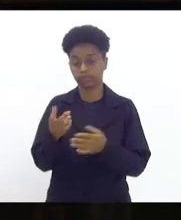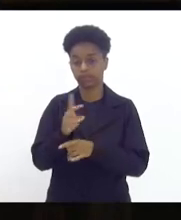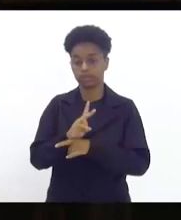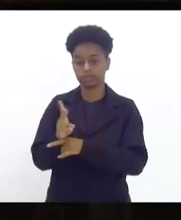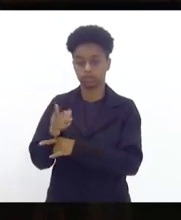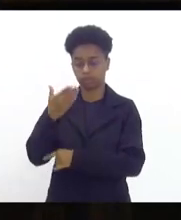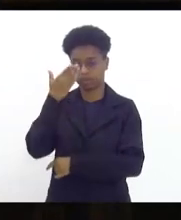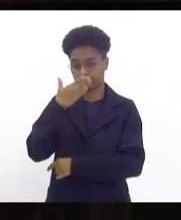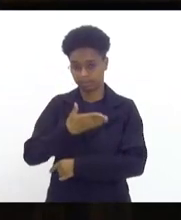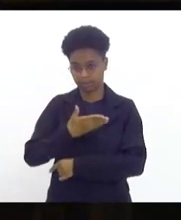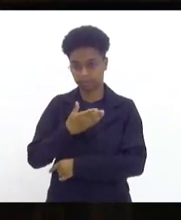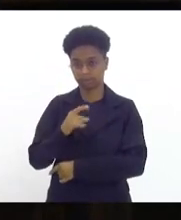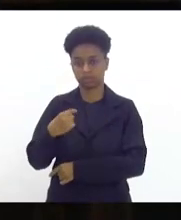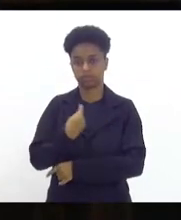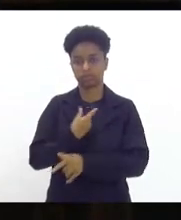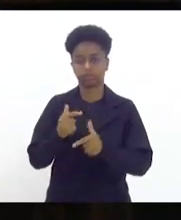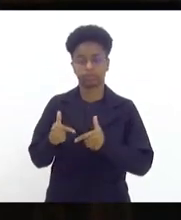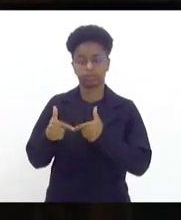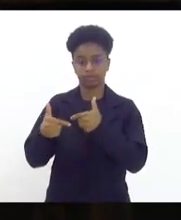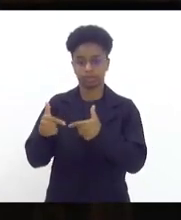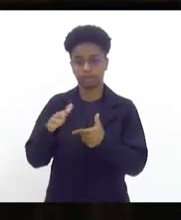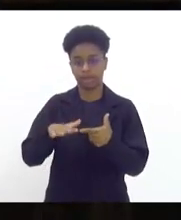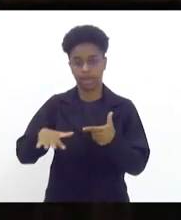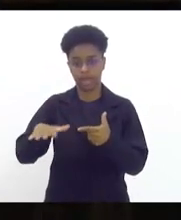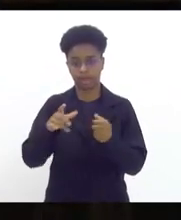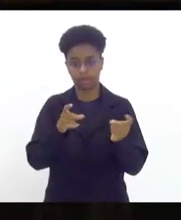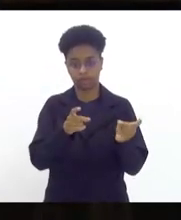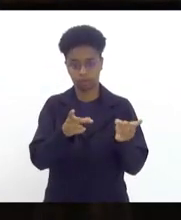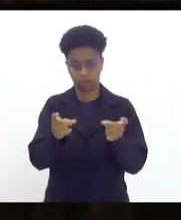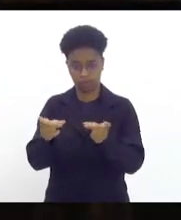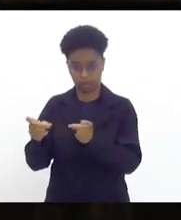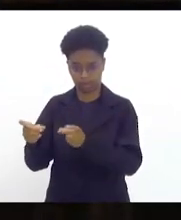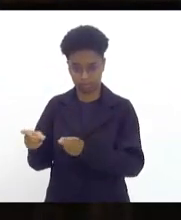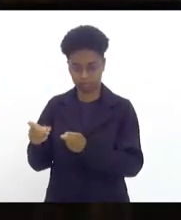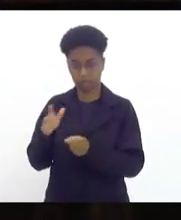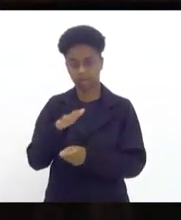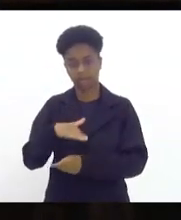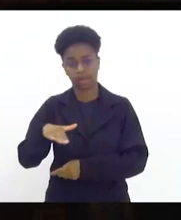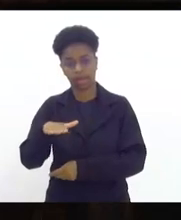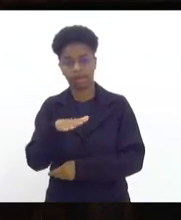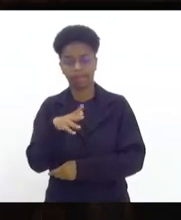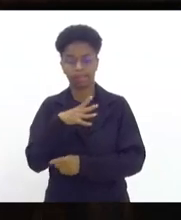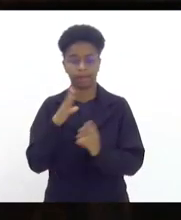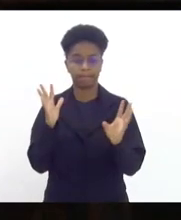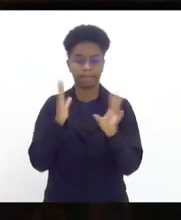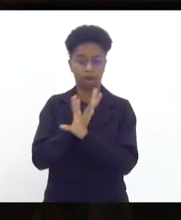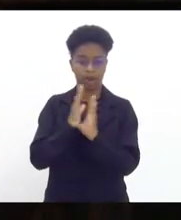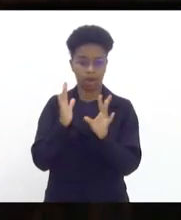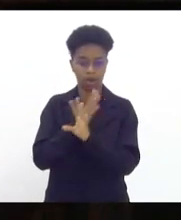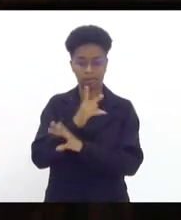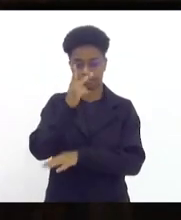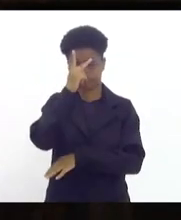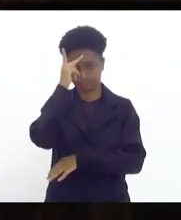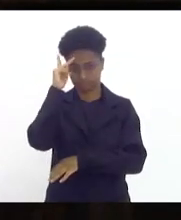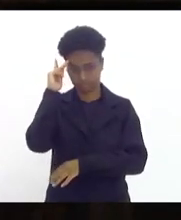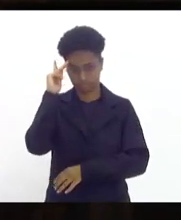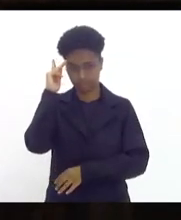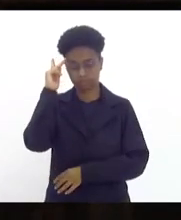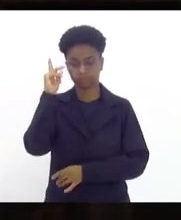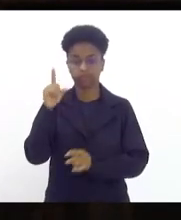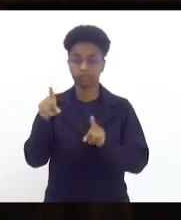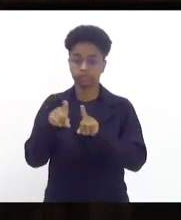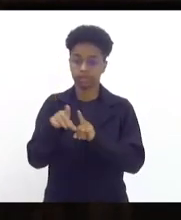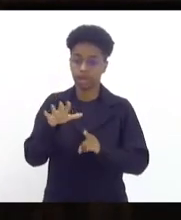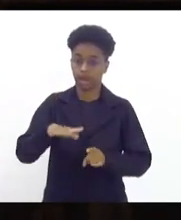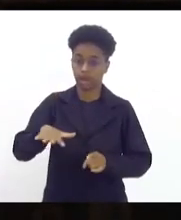ele atua em área de comércio área de grande circulação de pessoas e